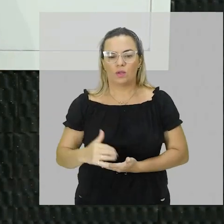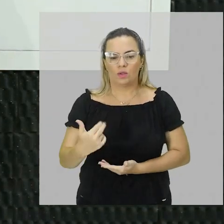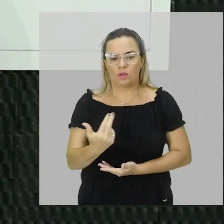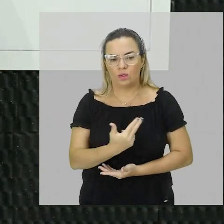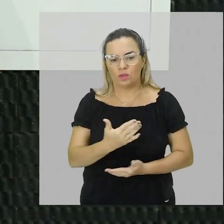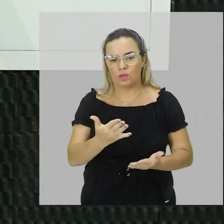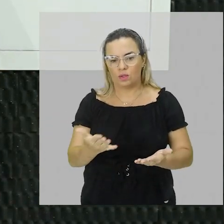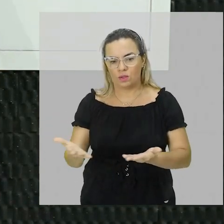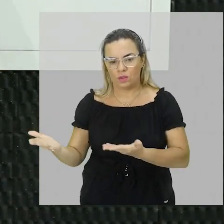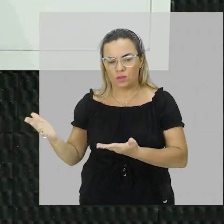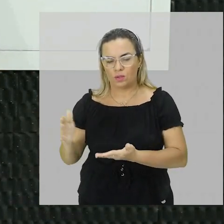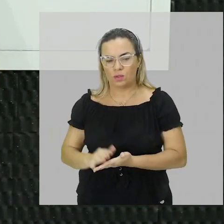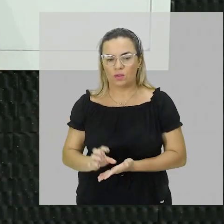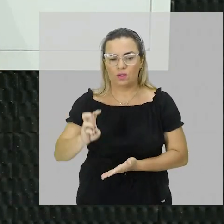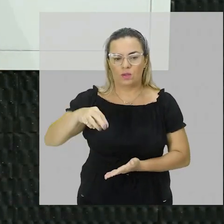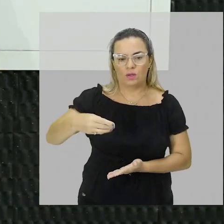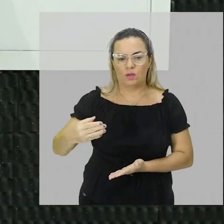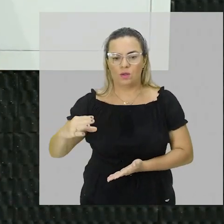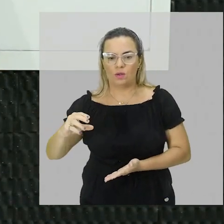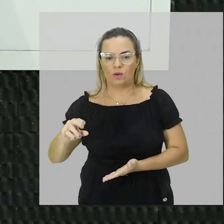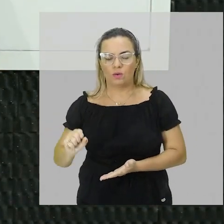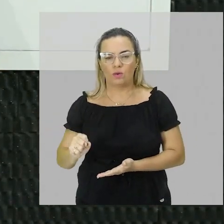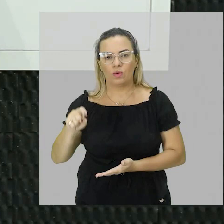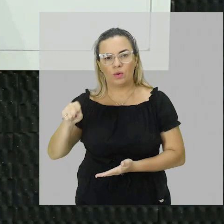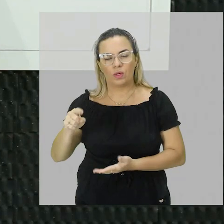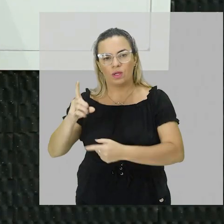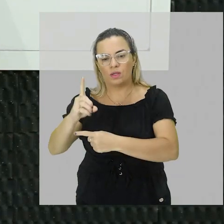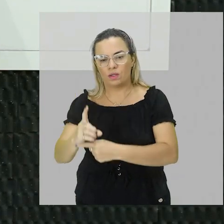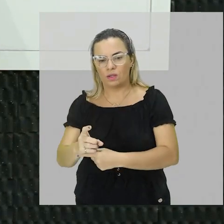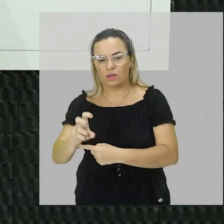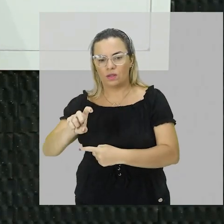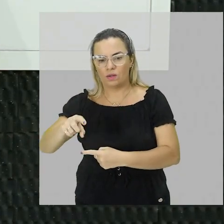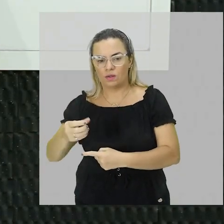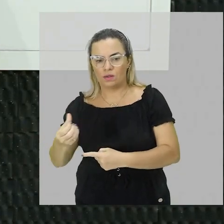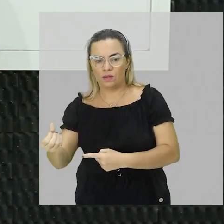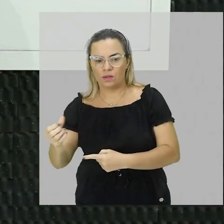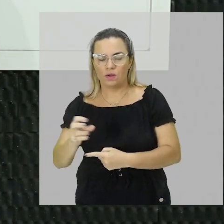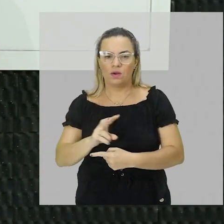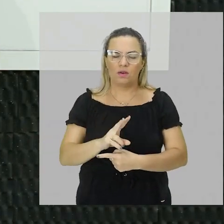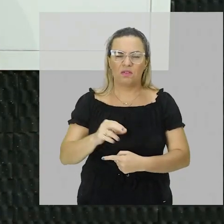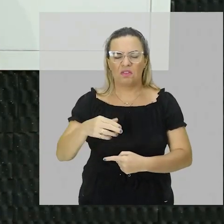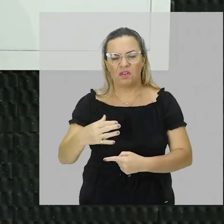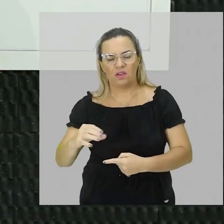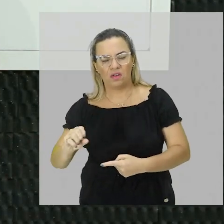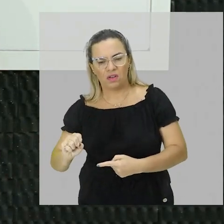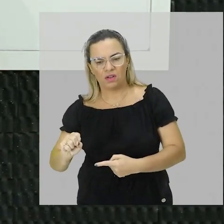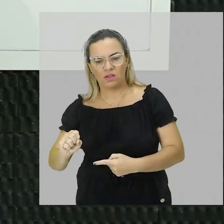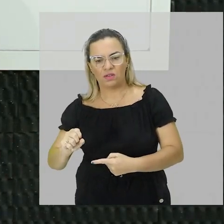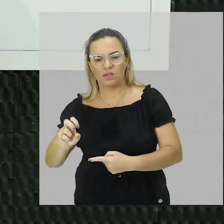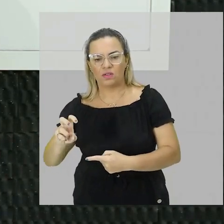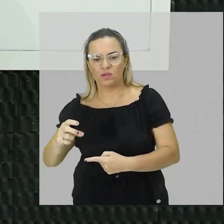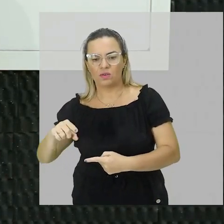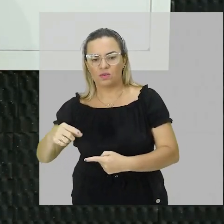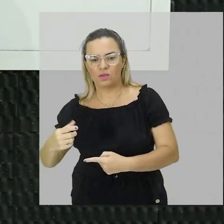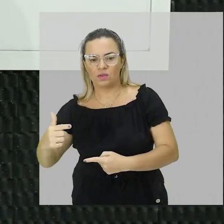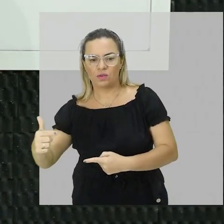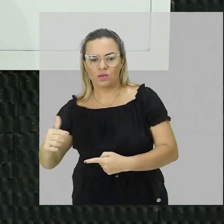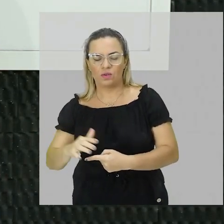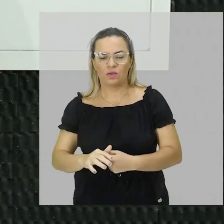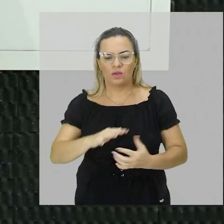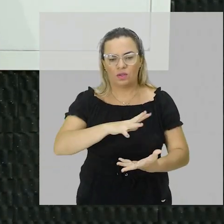Mercúrio, que é 5,6, é maior. Vênus, 5,2, também é maior, né? 5 vezes maior. Terra, 5,5,